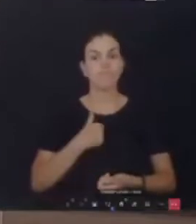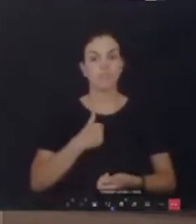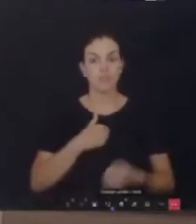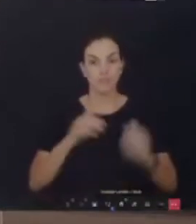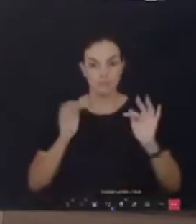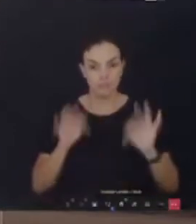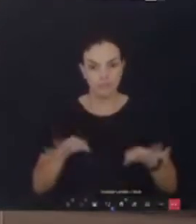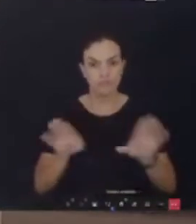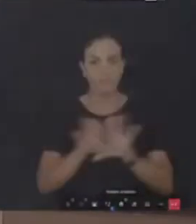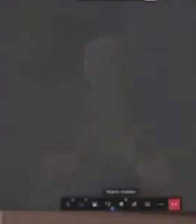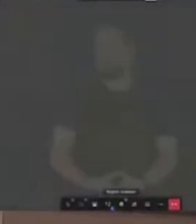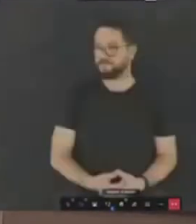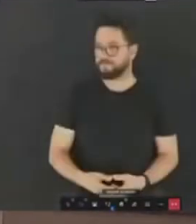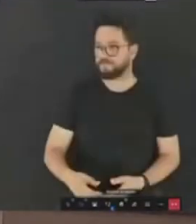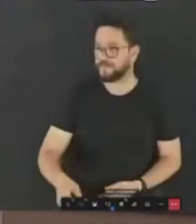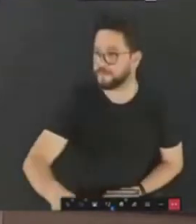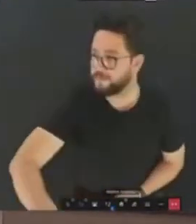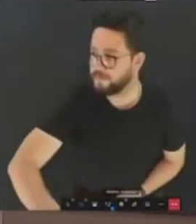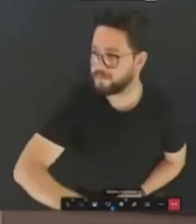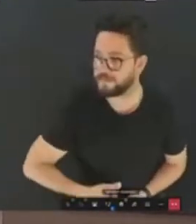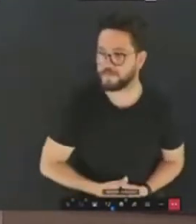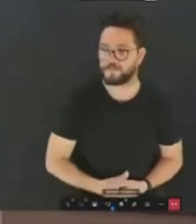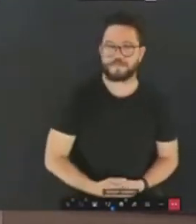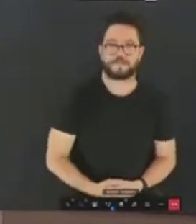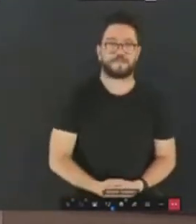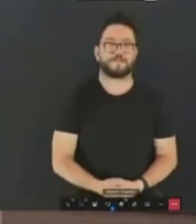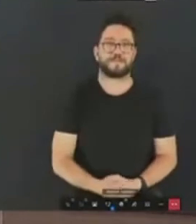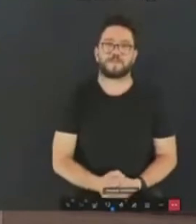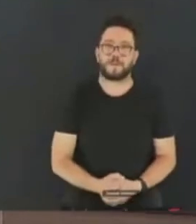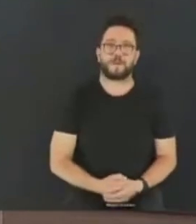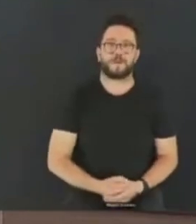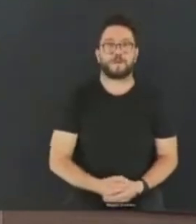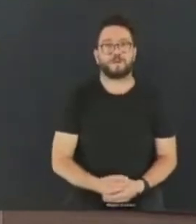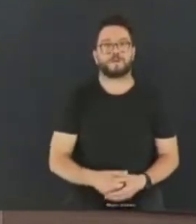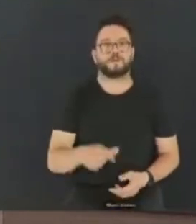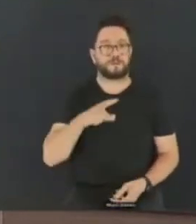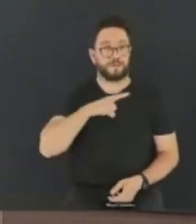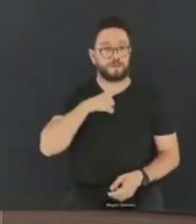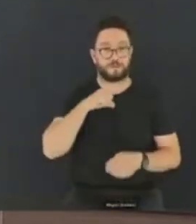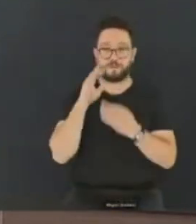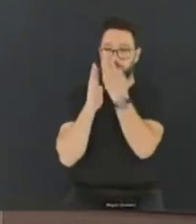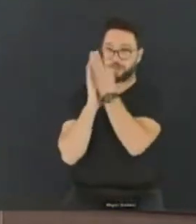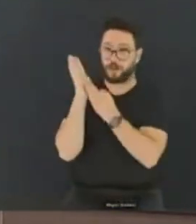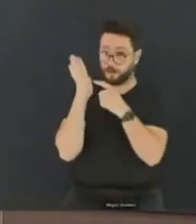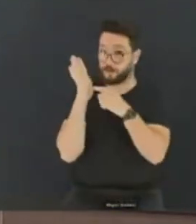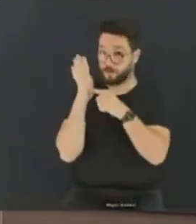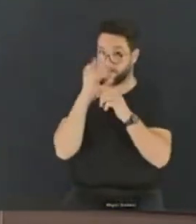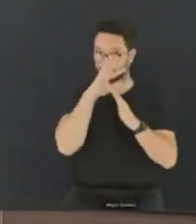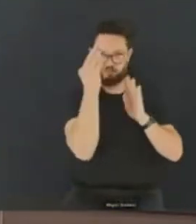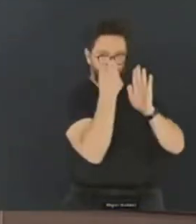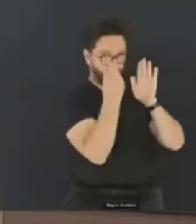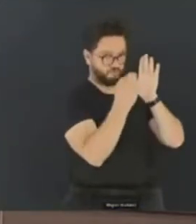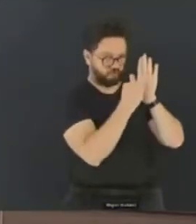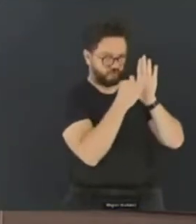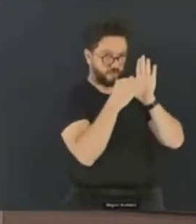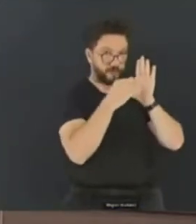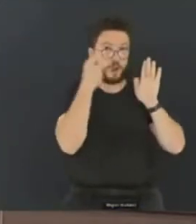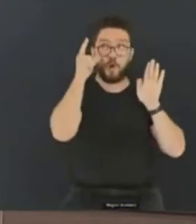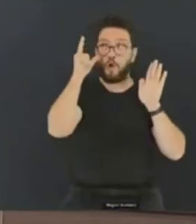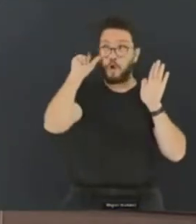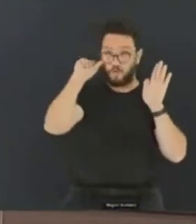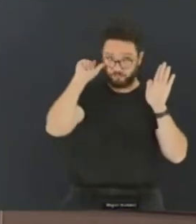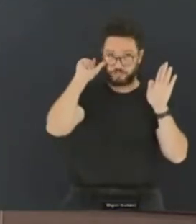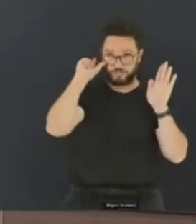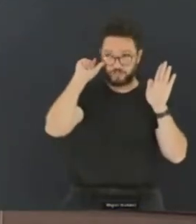Dá tempo ainda, já que as emendas foram apresentadas de ontem para hoje, dá tempo ainda